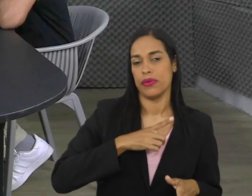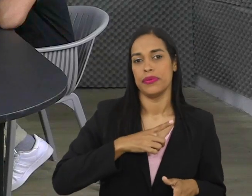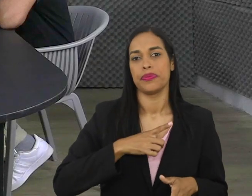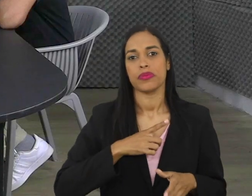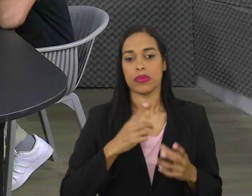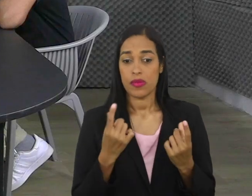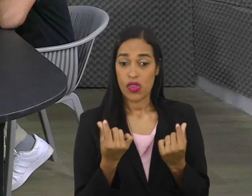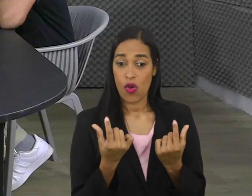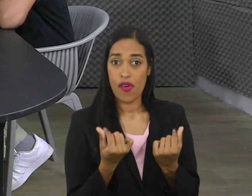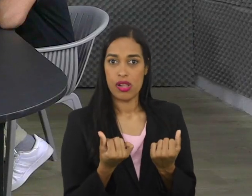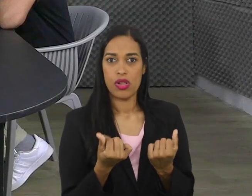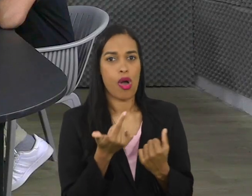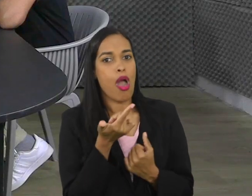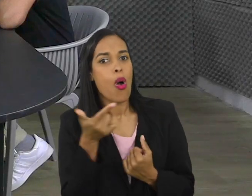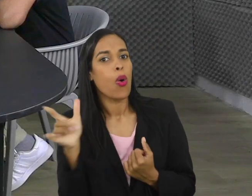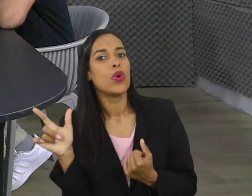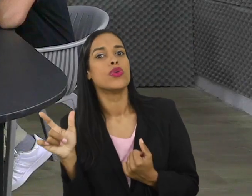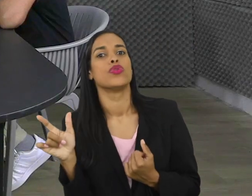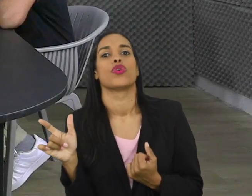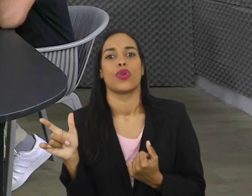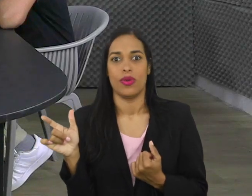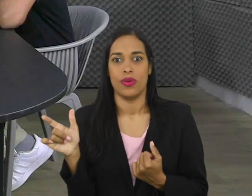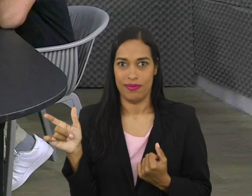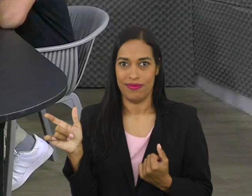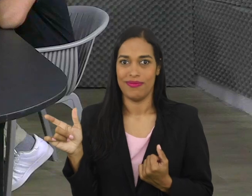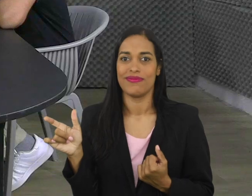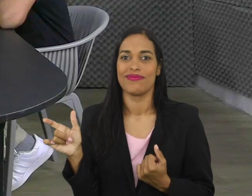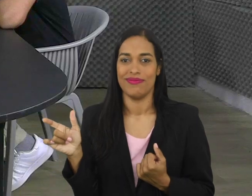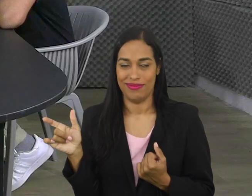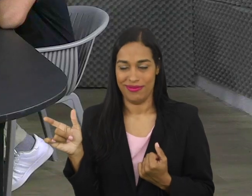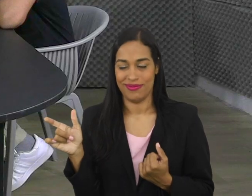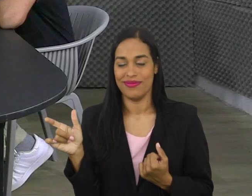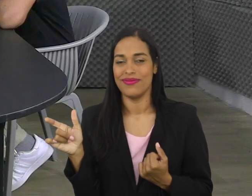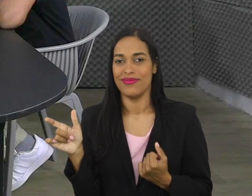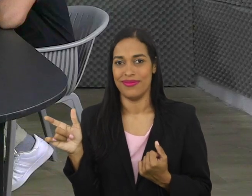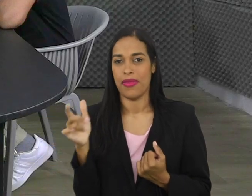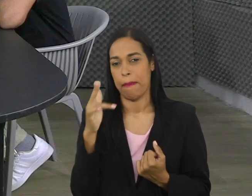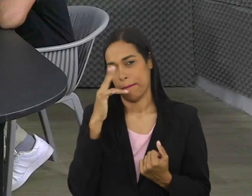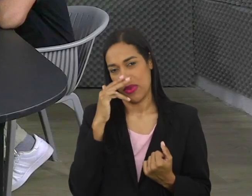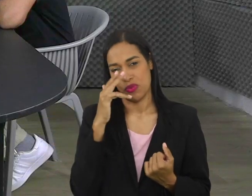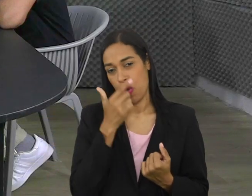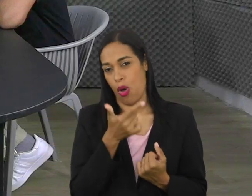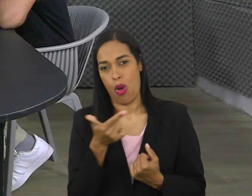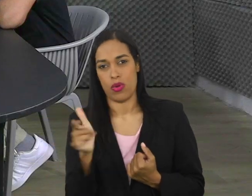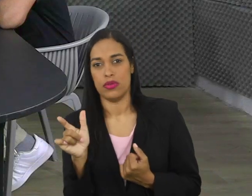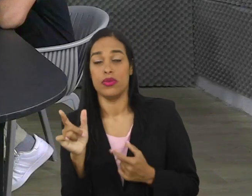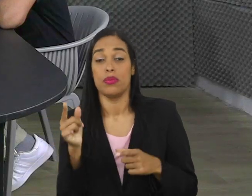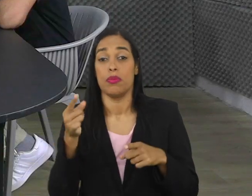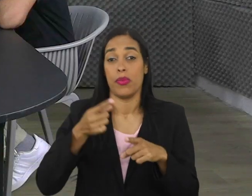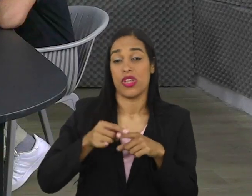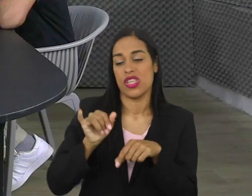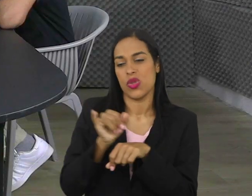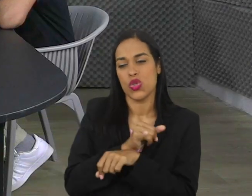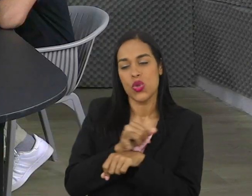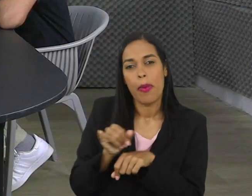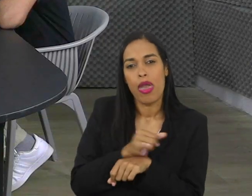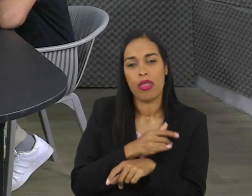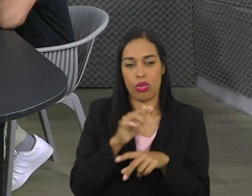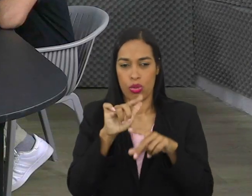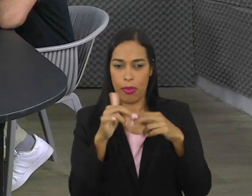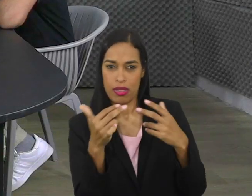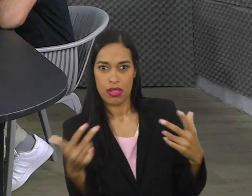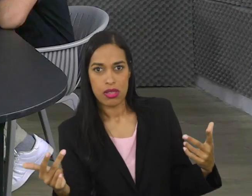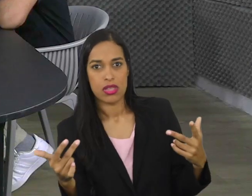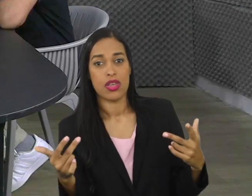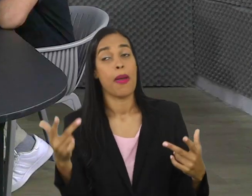ter... o valor agregado, ele é outro, é o valor da construção comunitária, dos laços comunitários mesmo, né? Até porque são instrumentos que